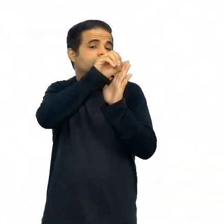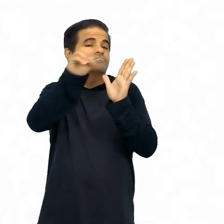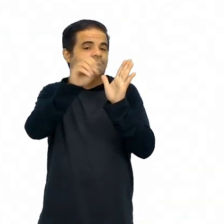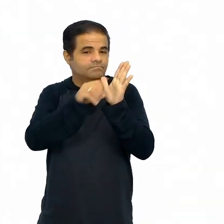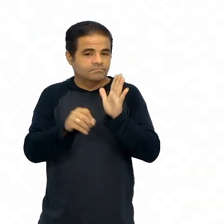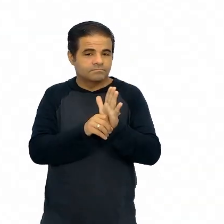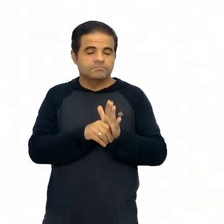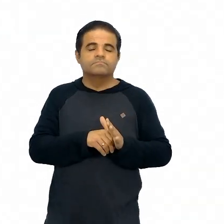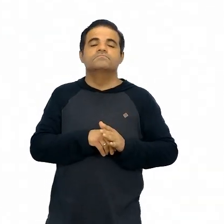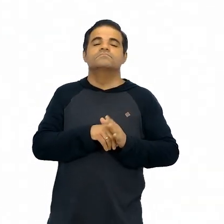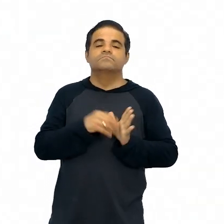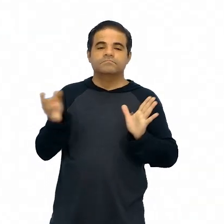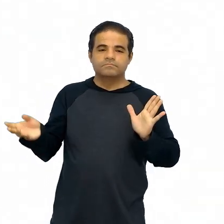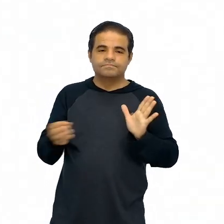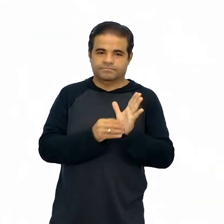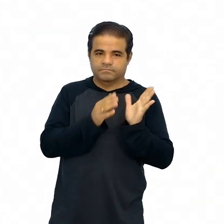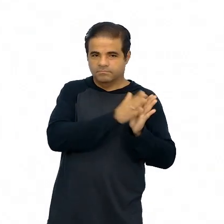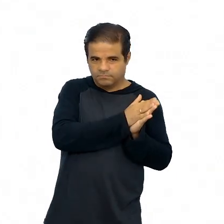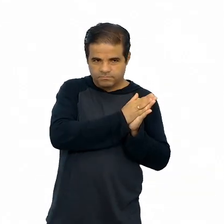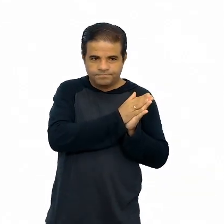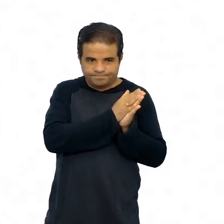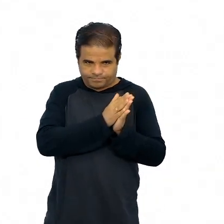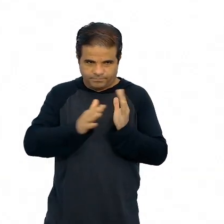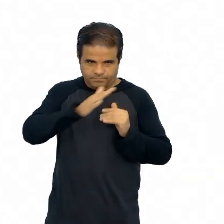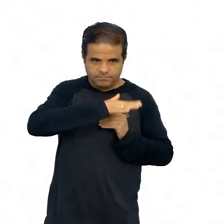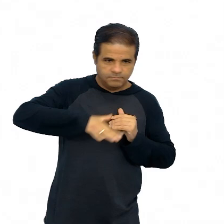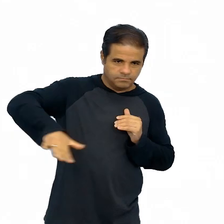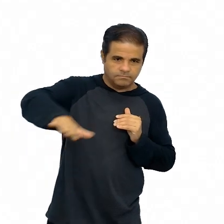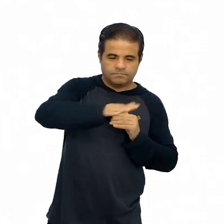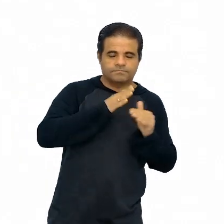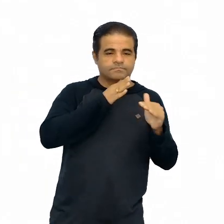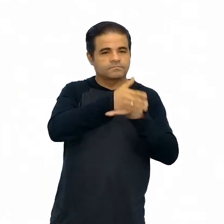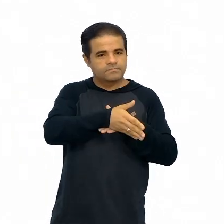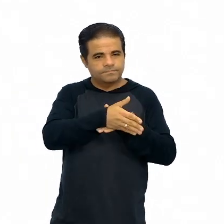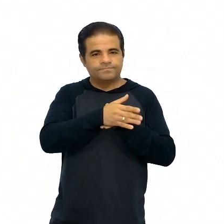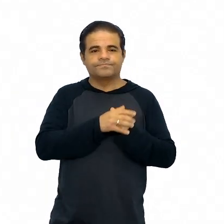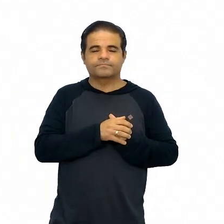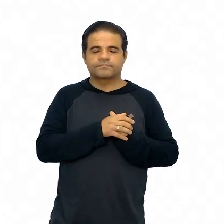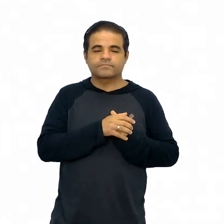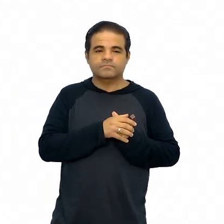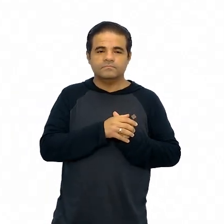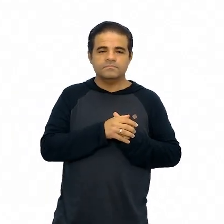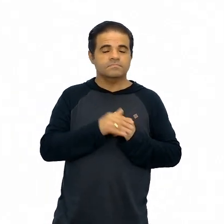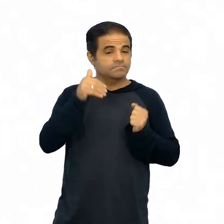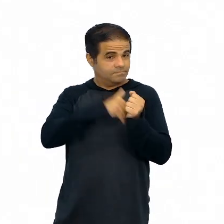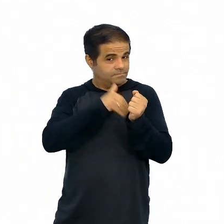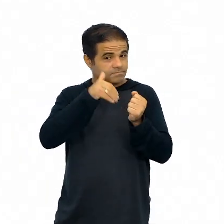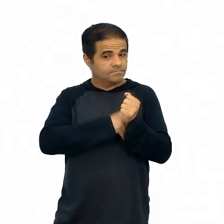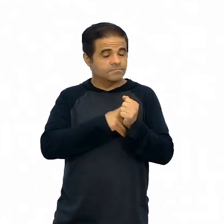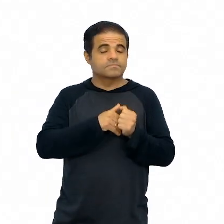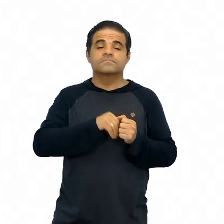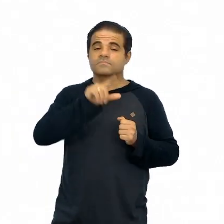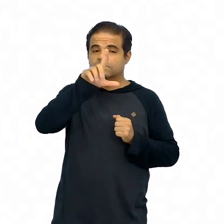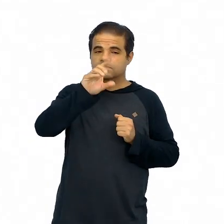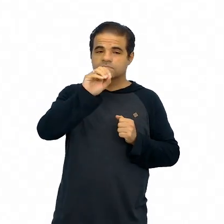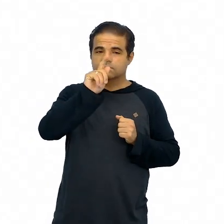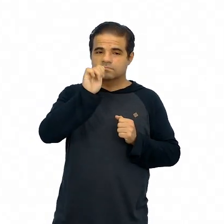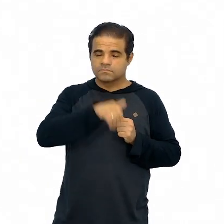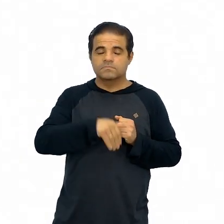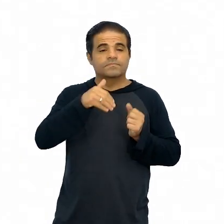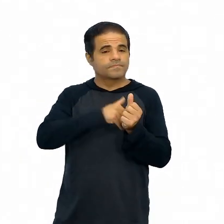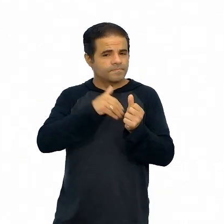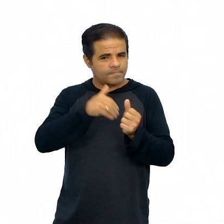mídia, sou servidor, acesso, ponho minha senha e o login da